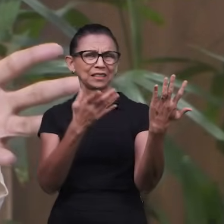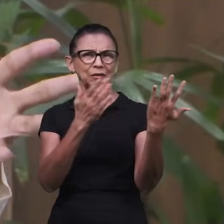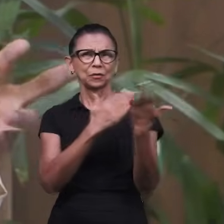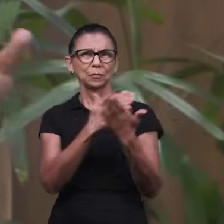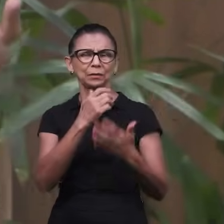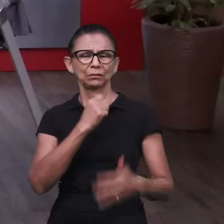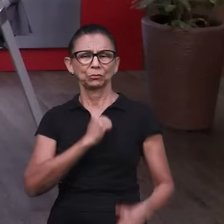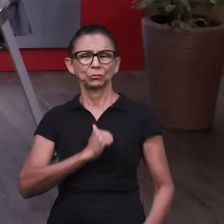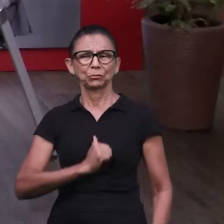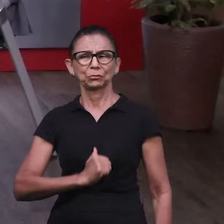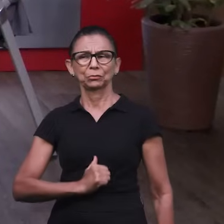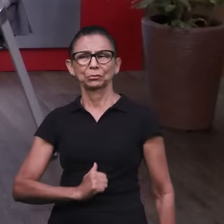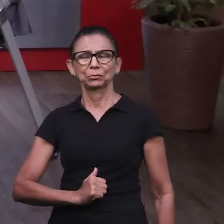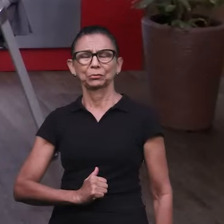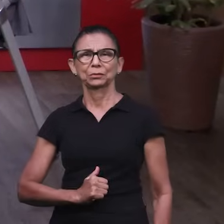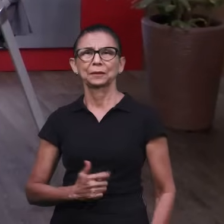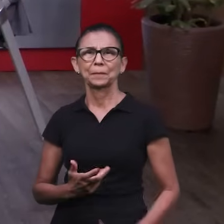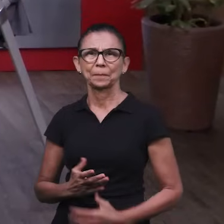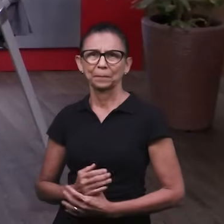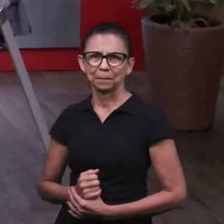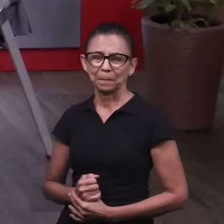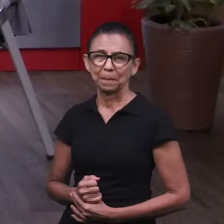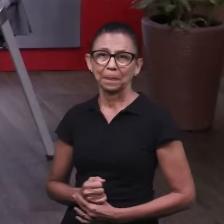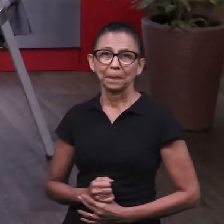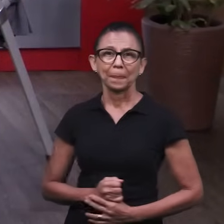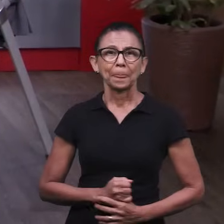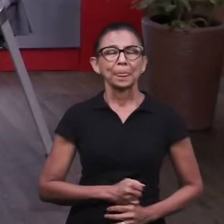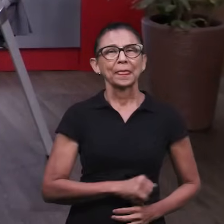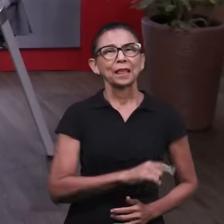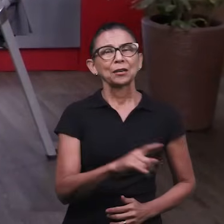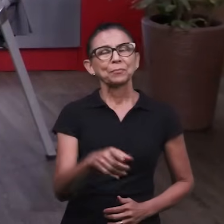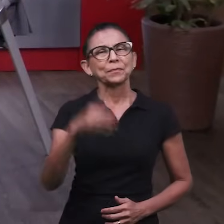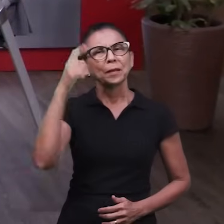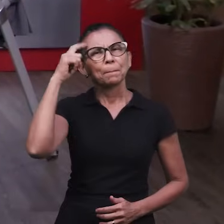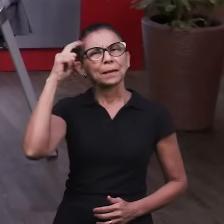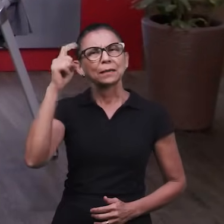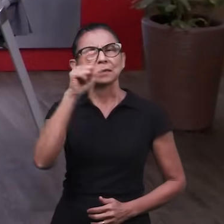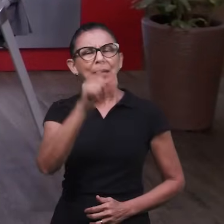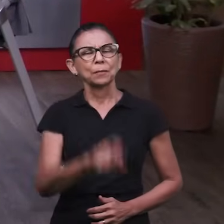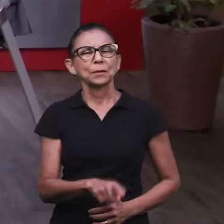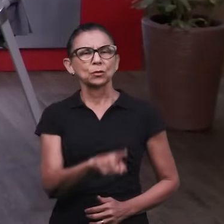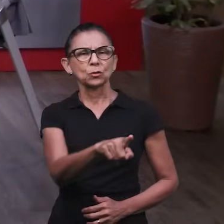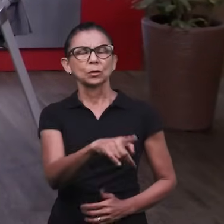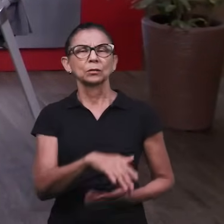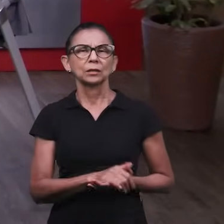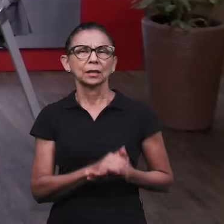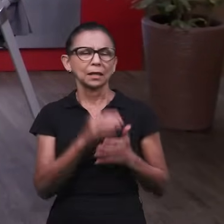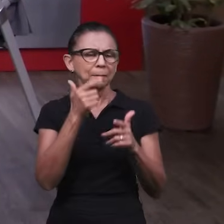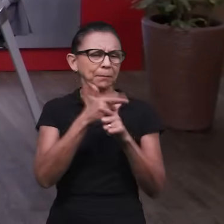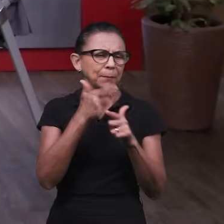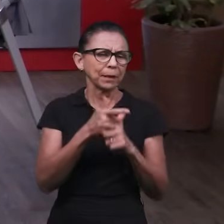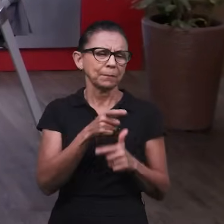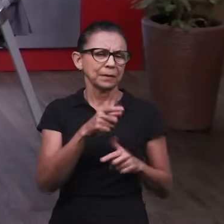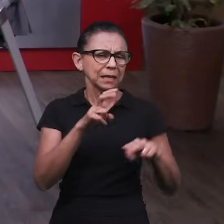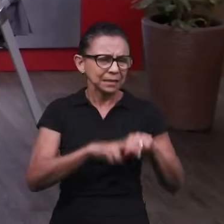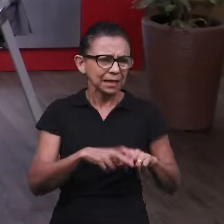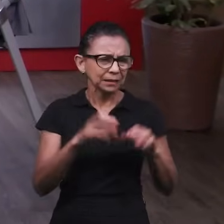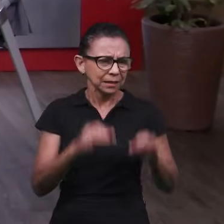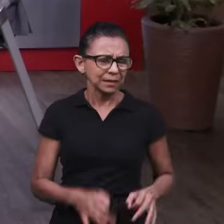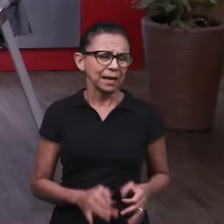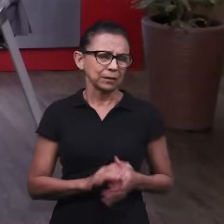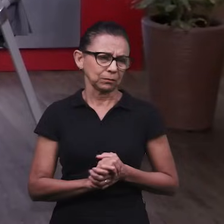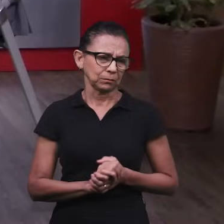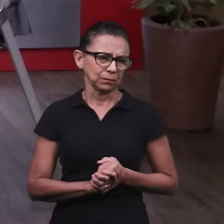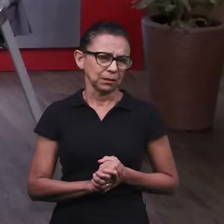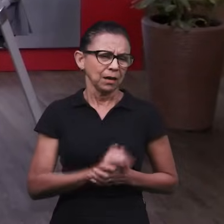que é construído. Imagine alguém que toma bronca o tempo todo, porque não sentou direito, porque não fez direito, porque não foi, porque não obedece, porque não consegue. O material